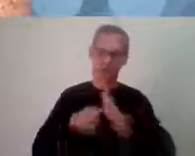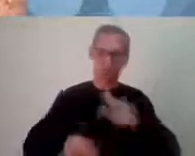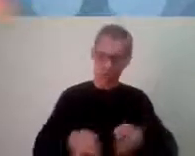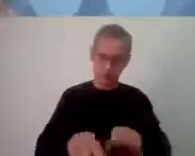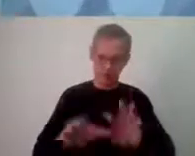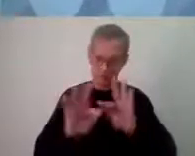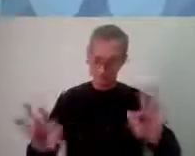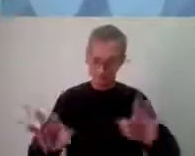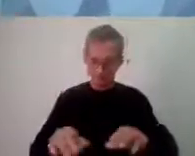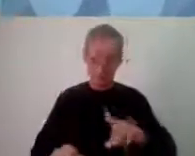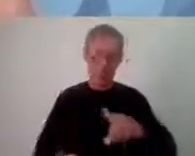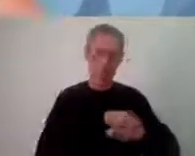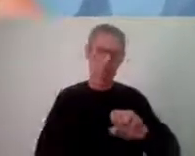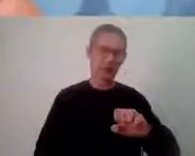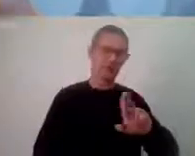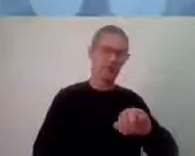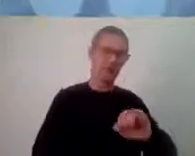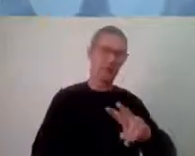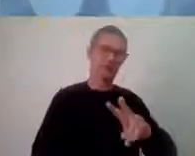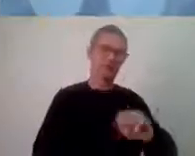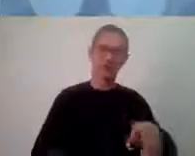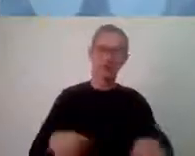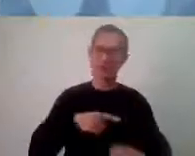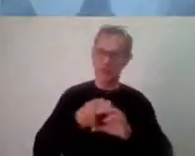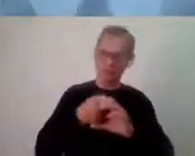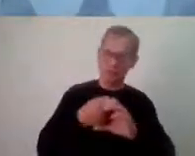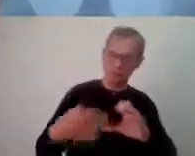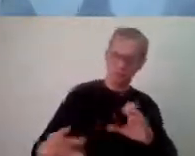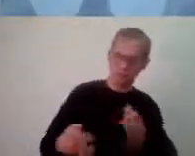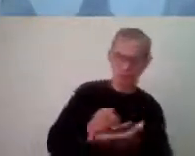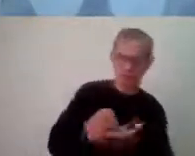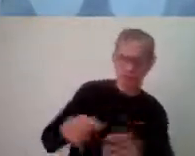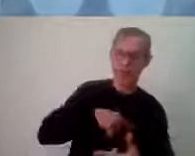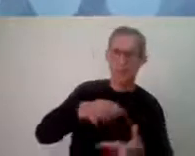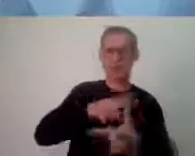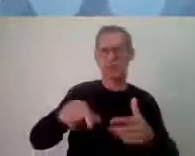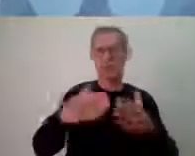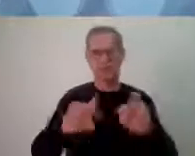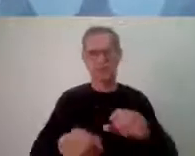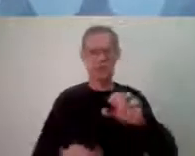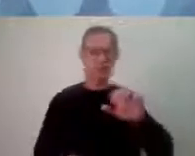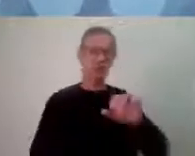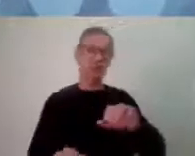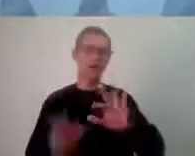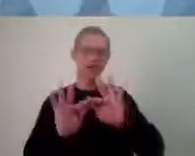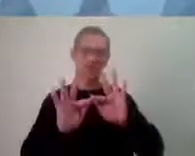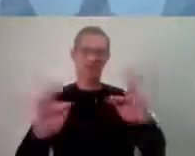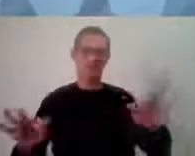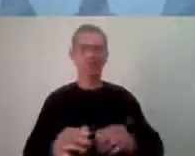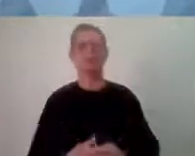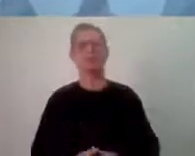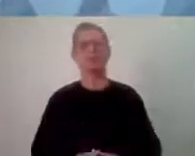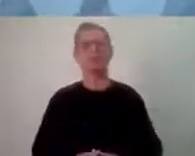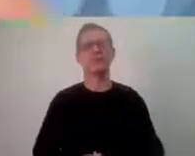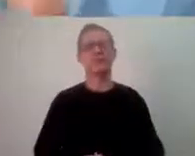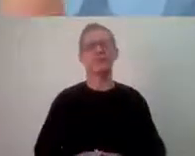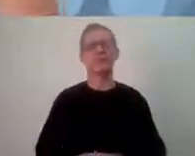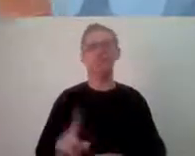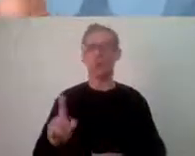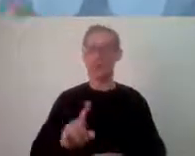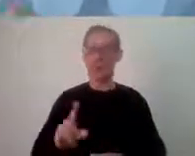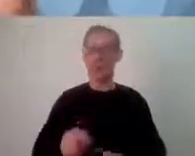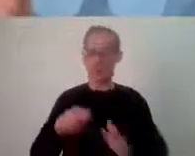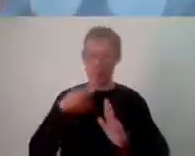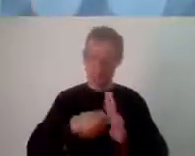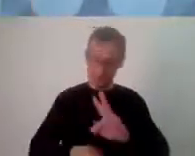que é derivada, deu uma condição inicial e o problema vai te pedir a função, não a